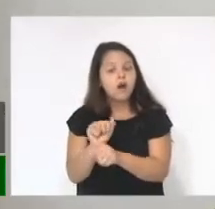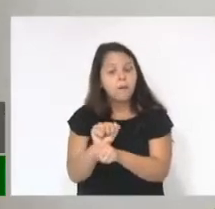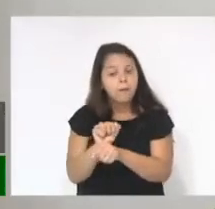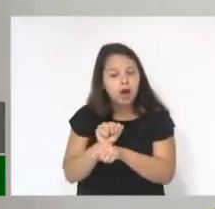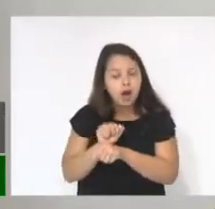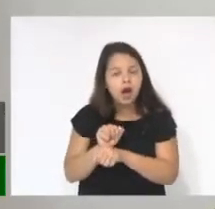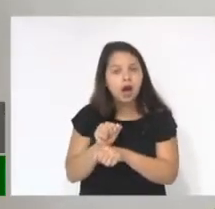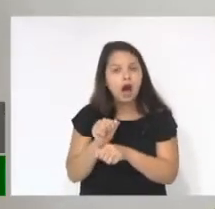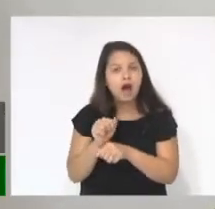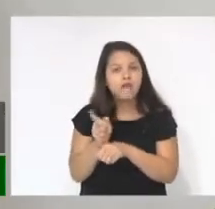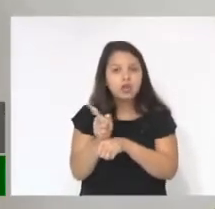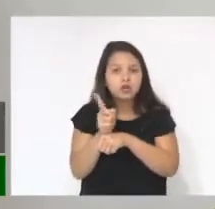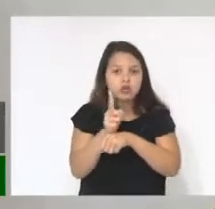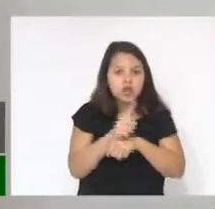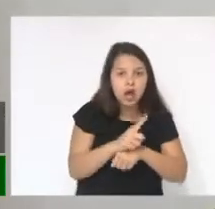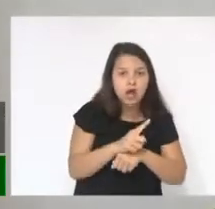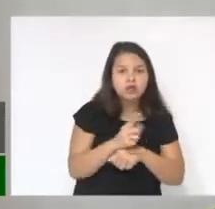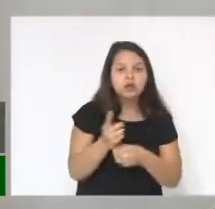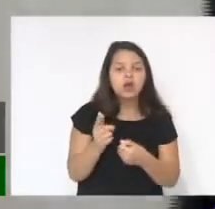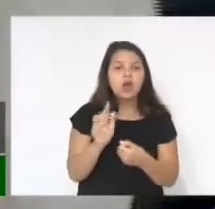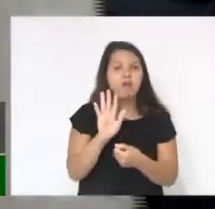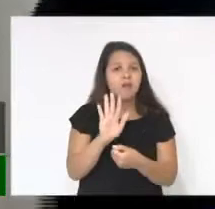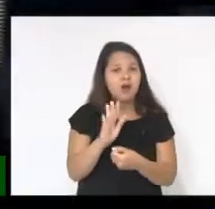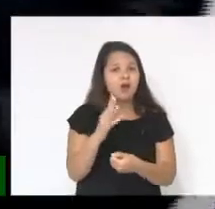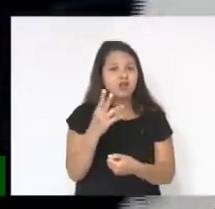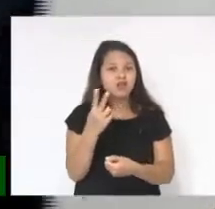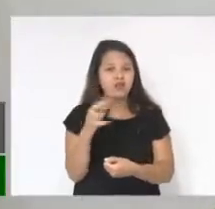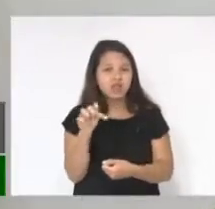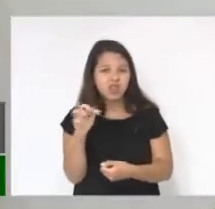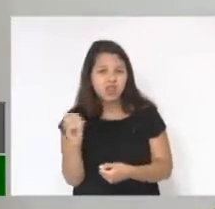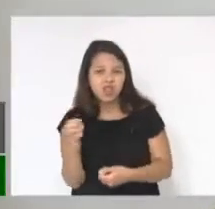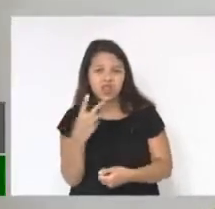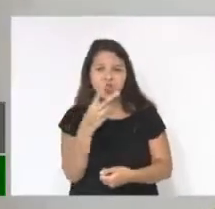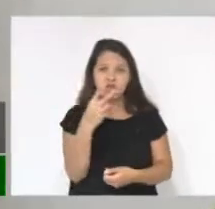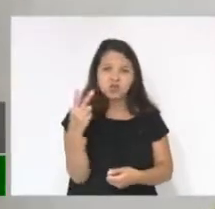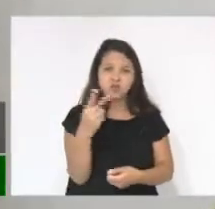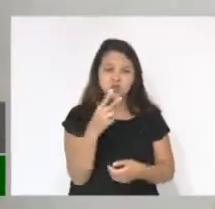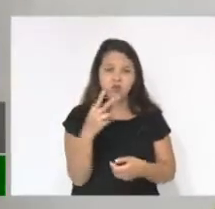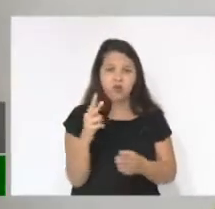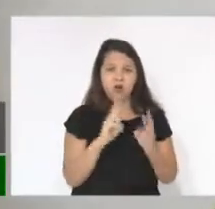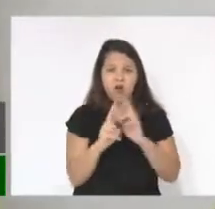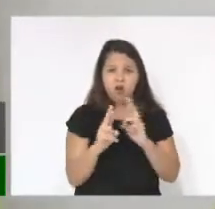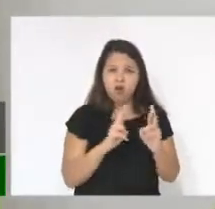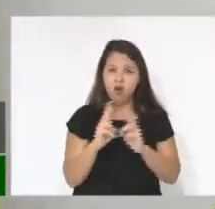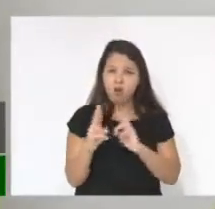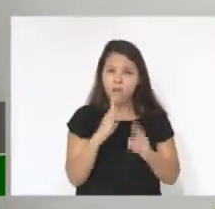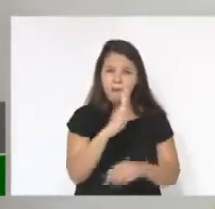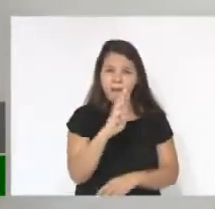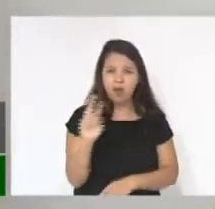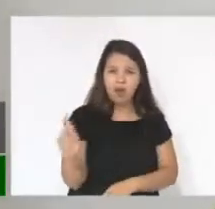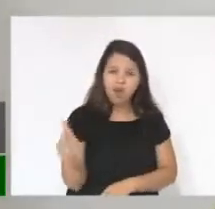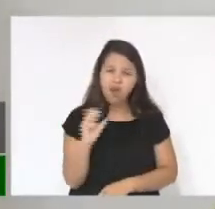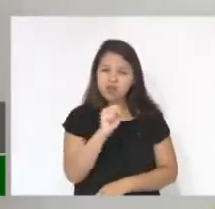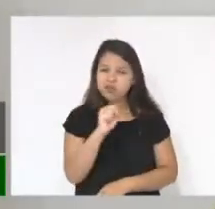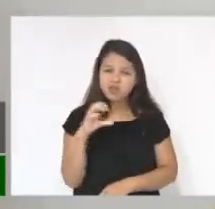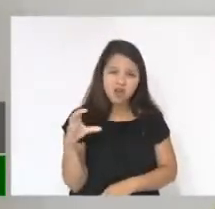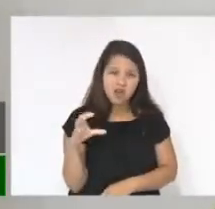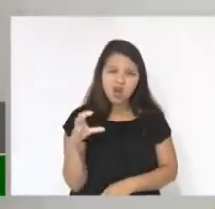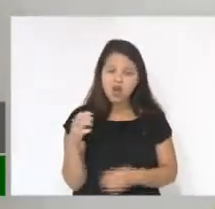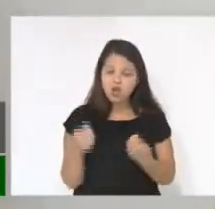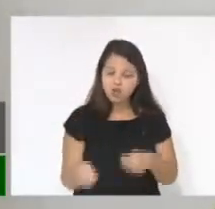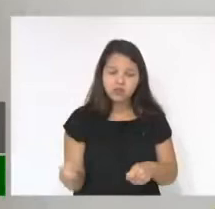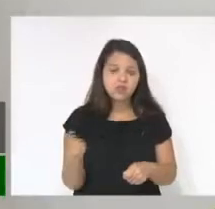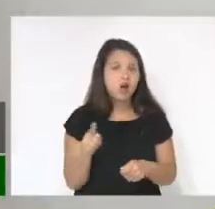Agora, na 470, na 282, chega. Nas BRs e nas SCs, que